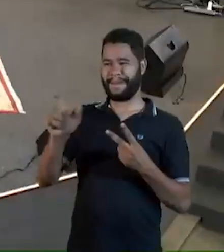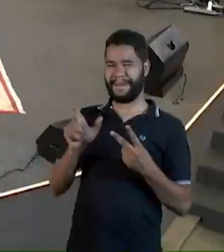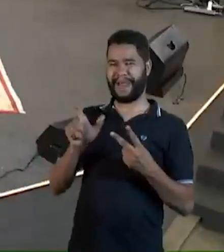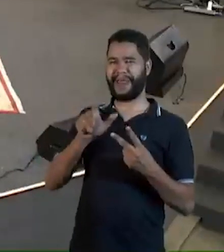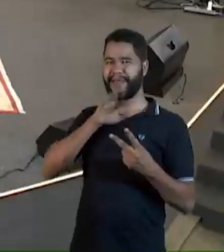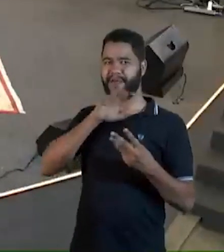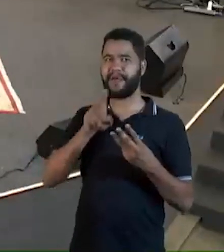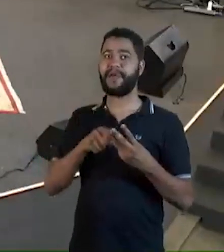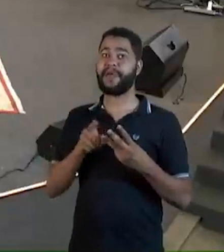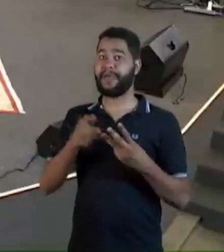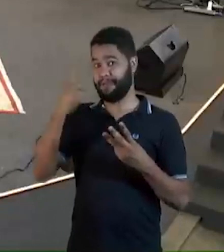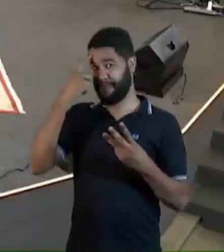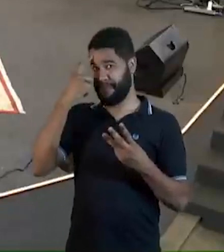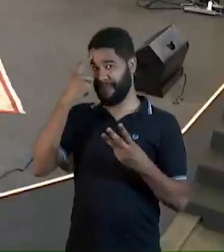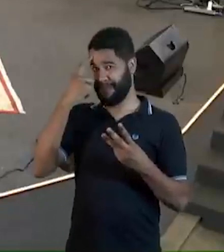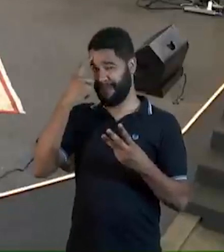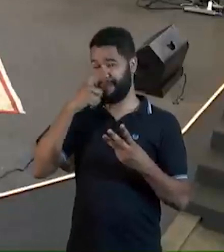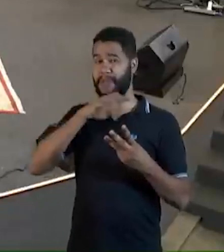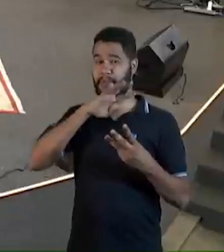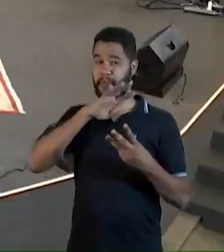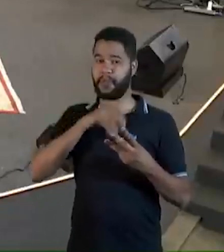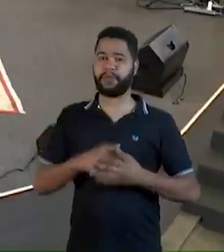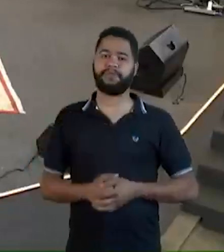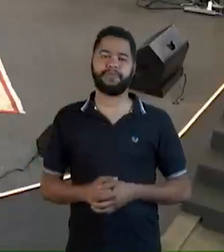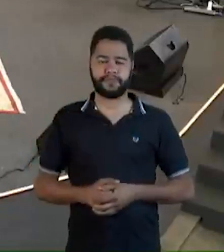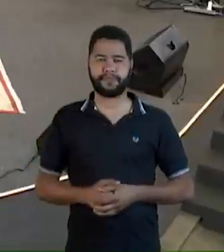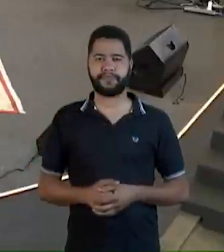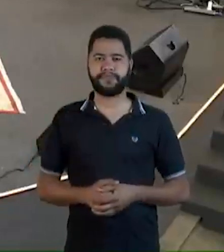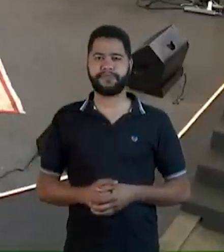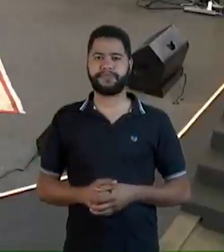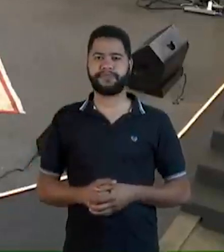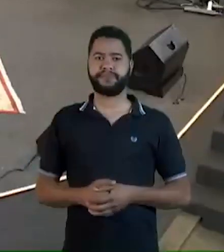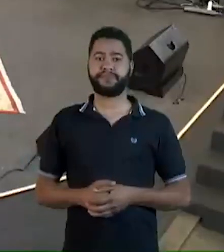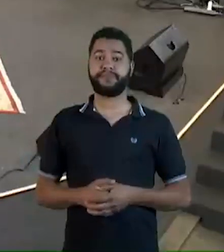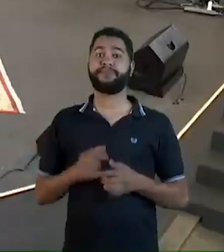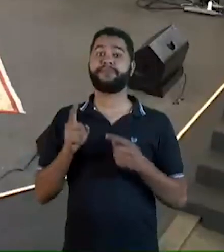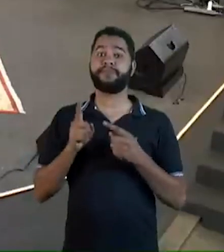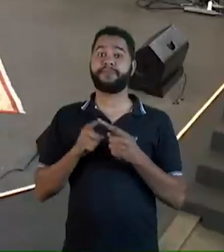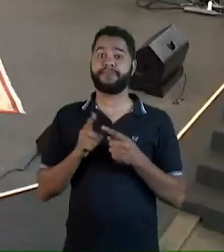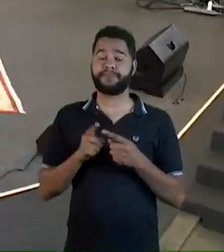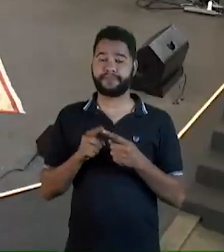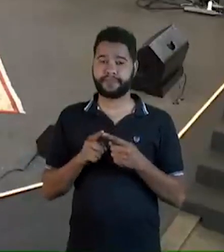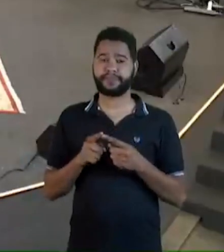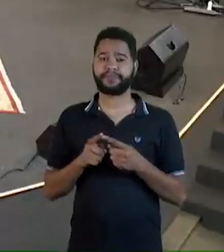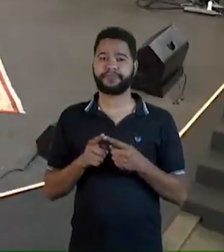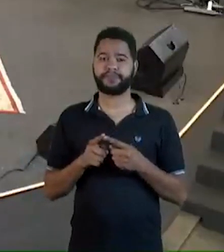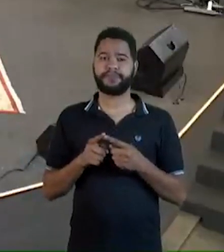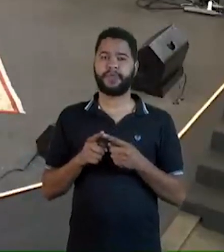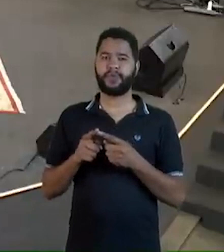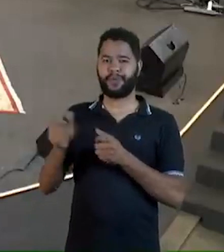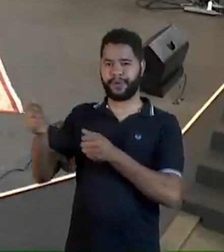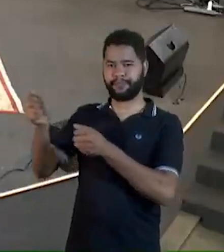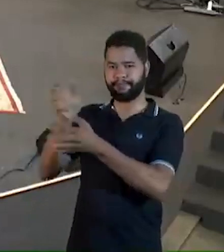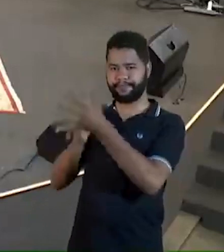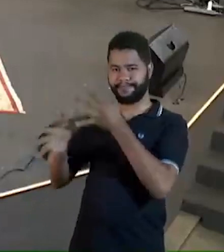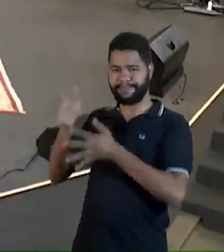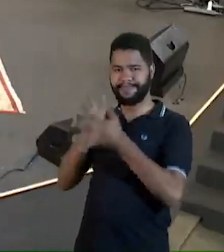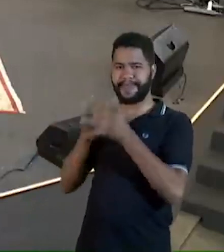e pensamentos tóxicos hoje eu quero falar aqui primeiro sobre palavras